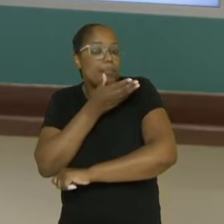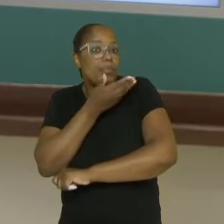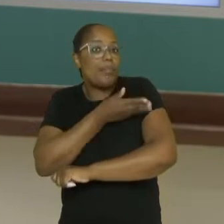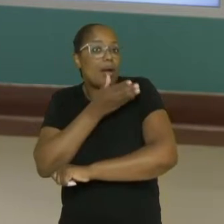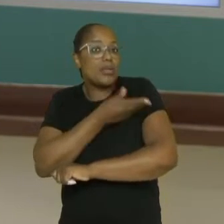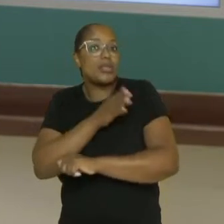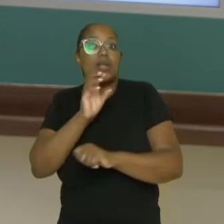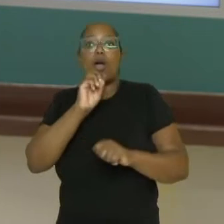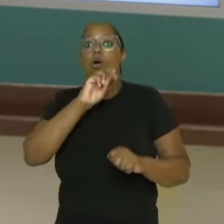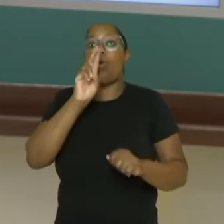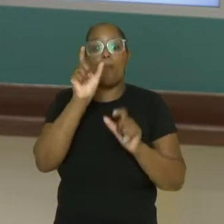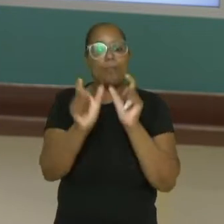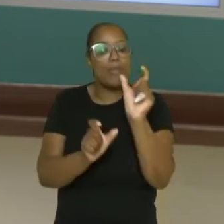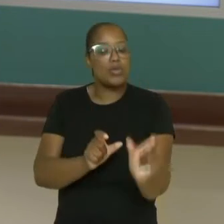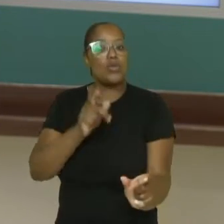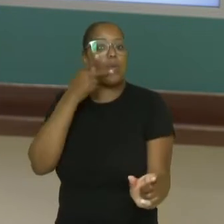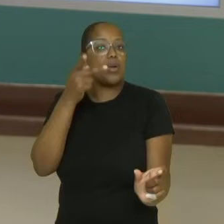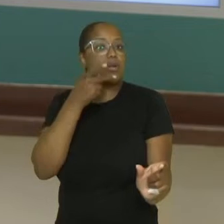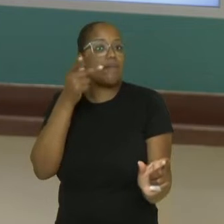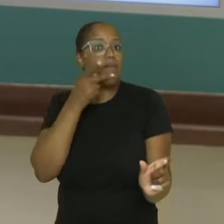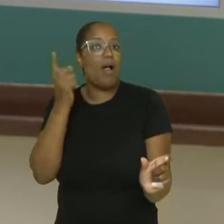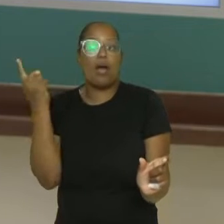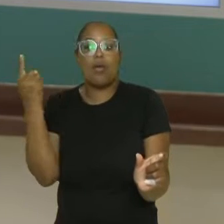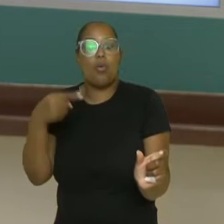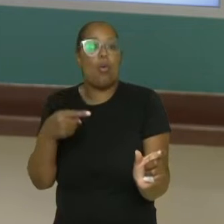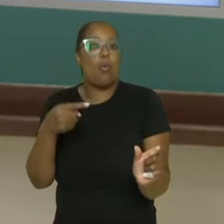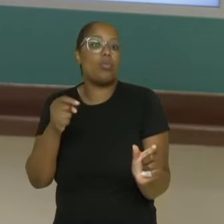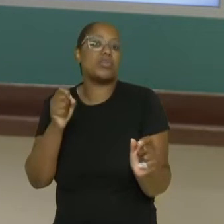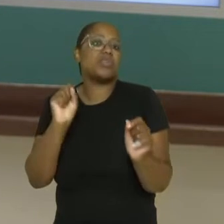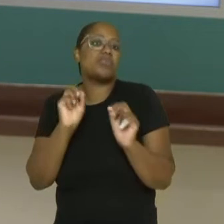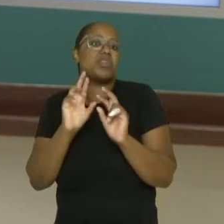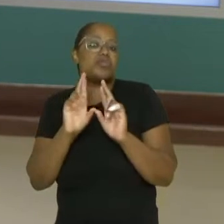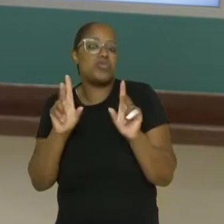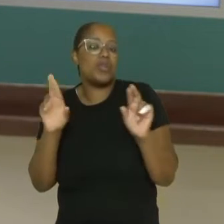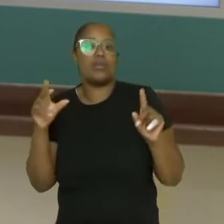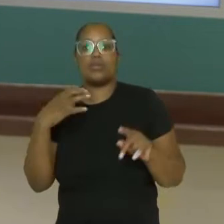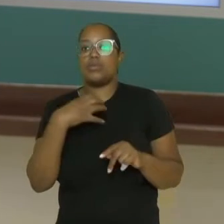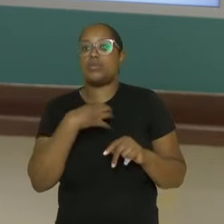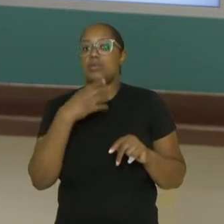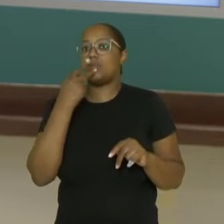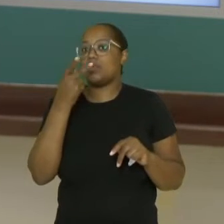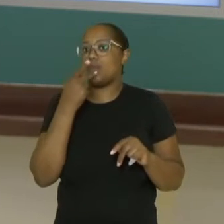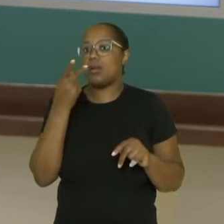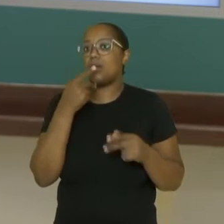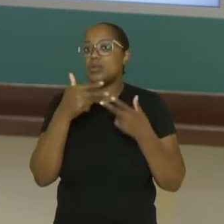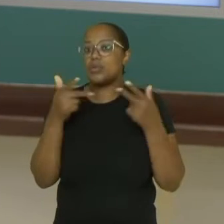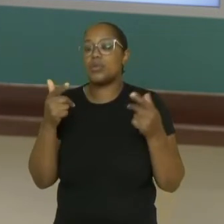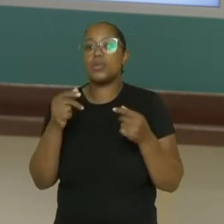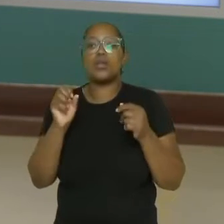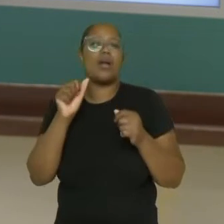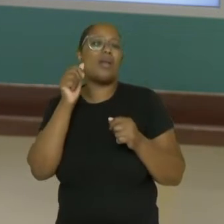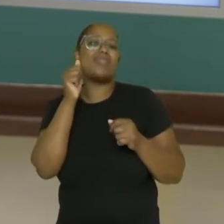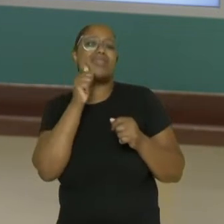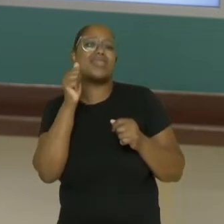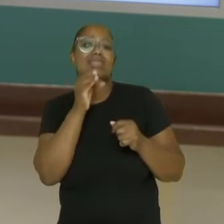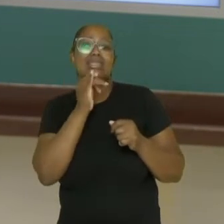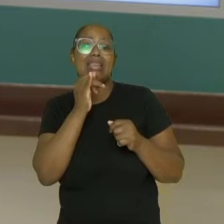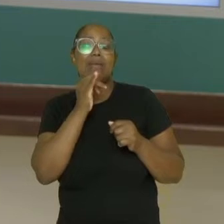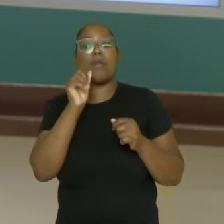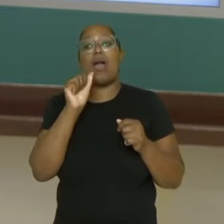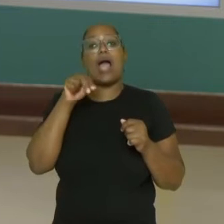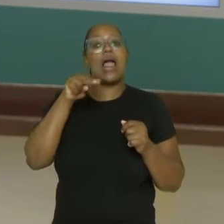se fala, né? Tem várias formas de definir o sujeito. Então, por exemplo, André gosta